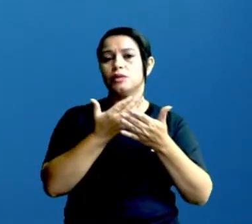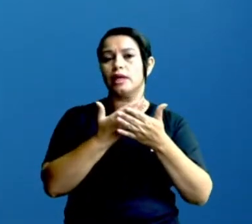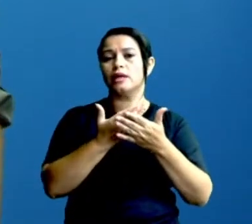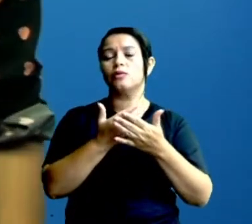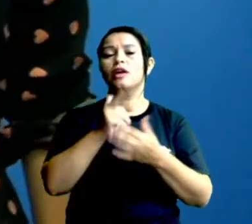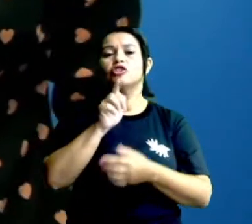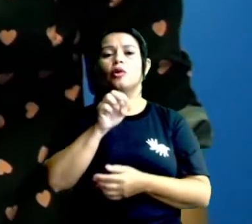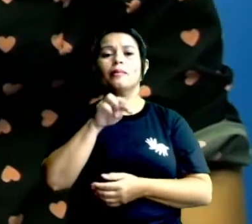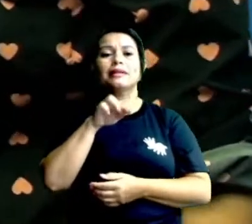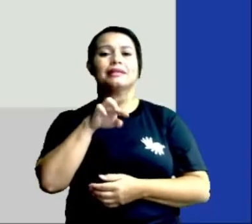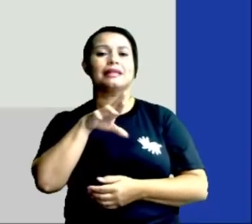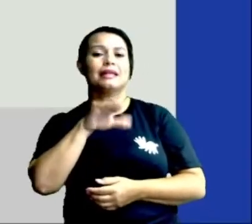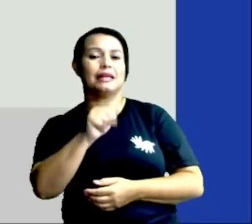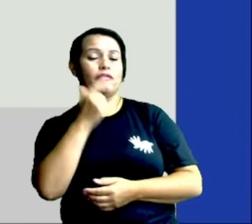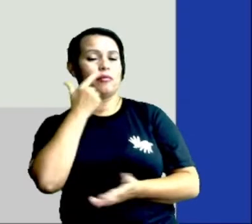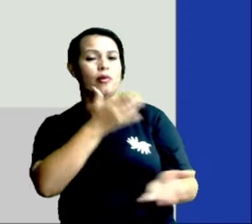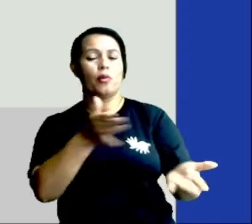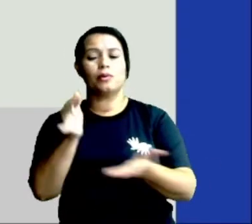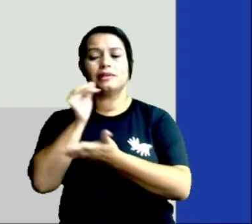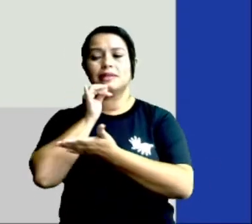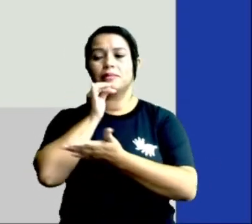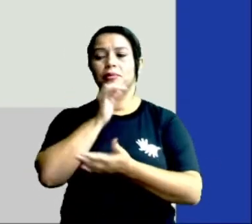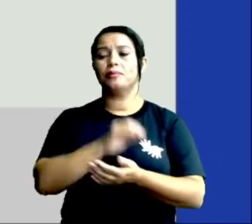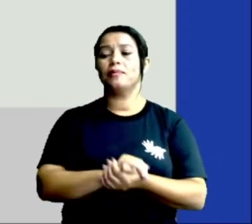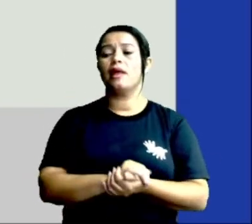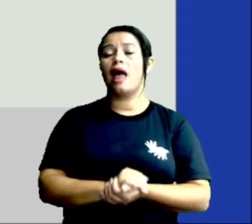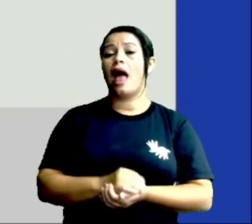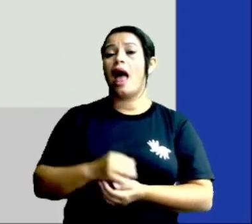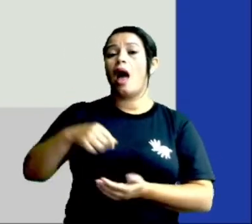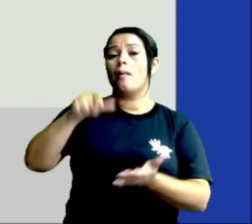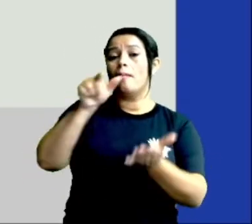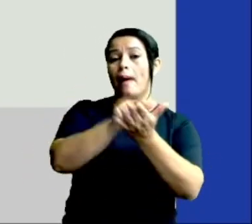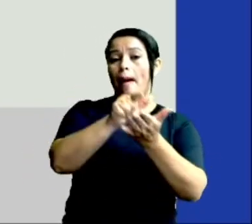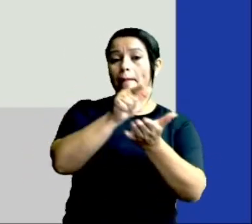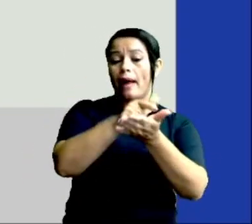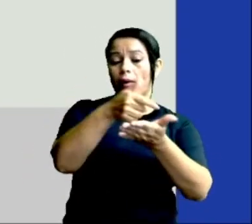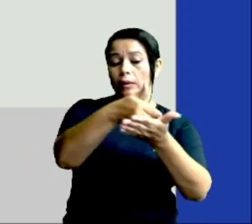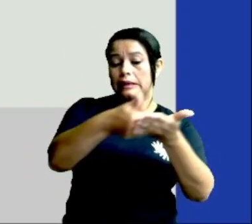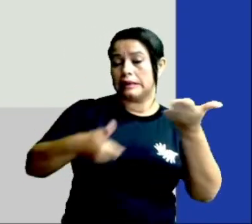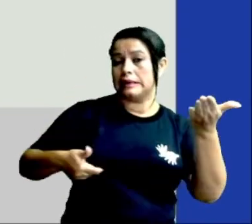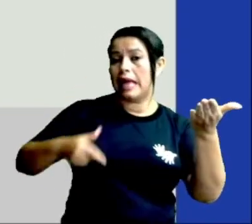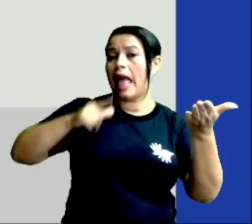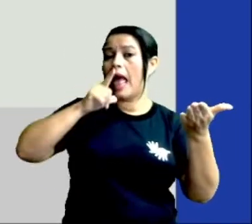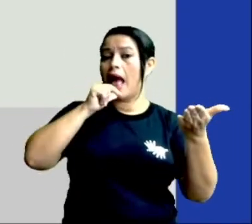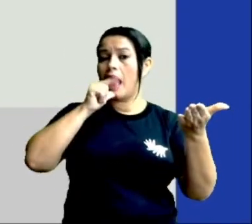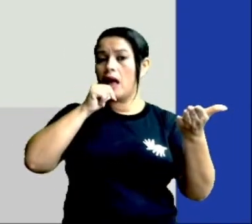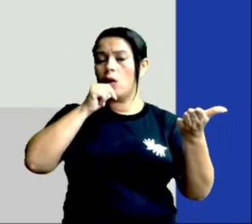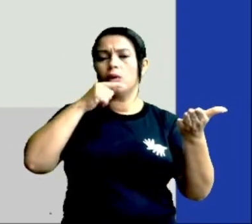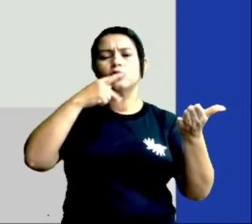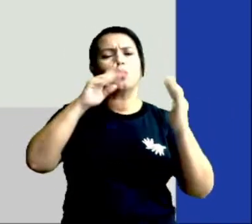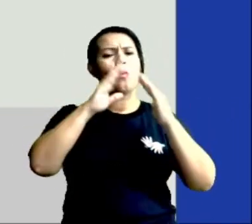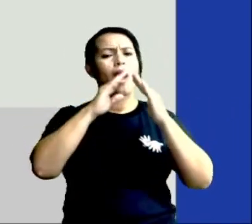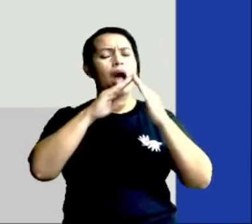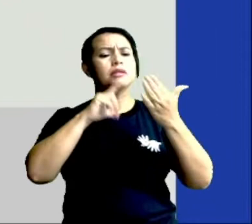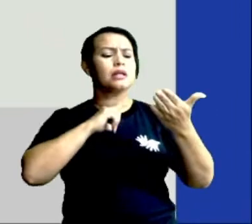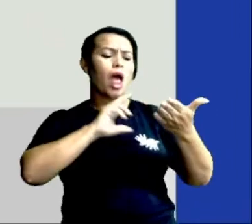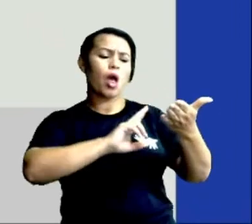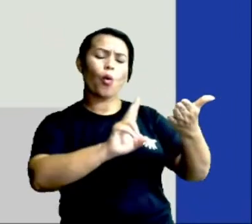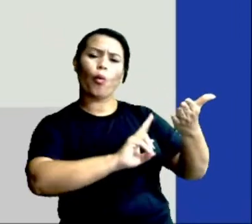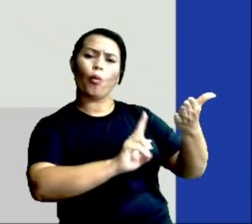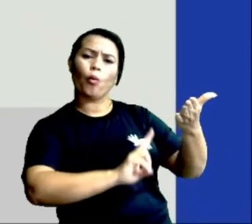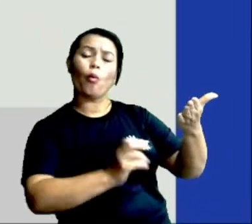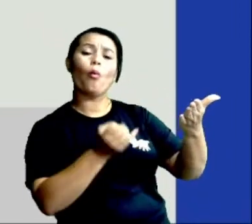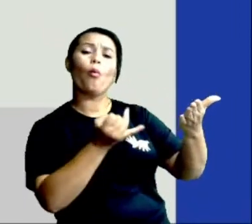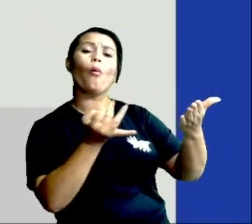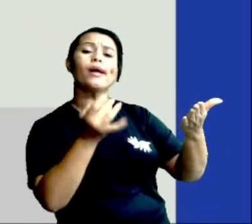Então, vamos para outros exemplos. A conta de água de sua residência lhe informa a medida de volume de água que